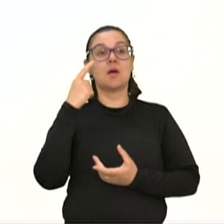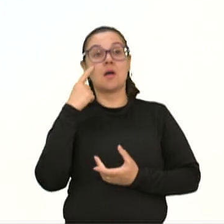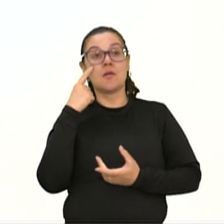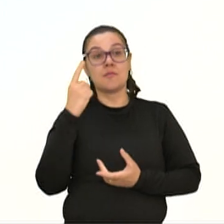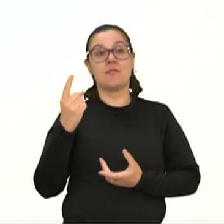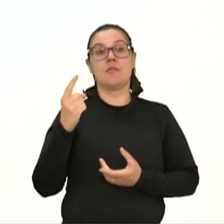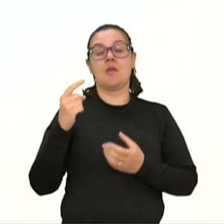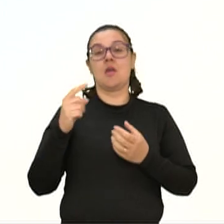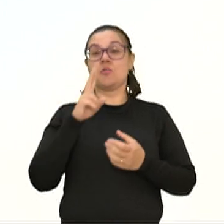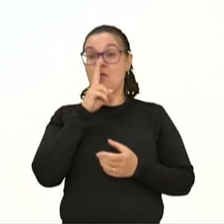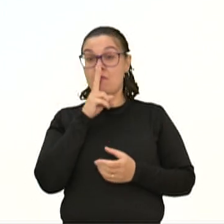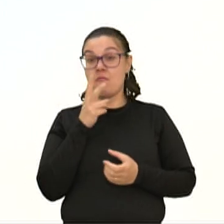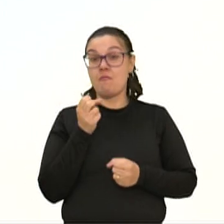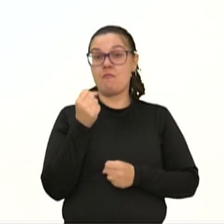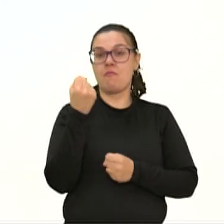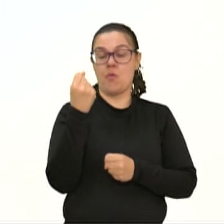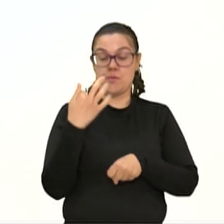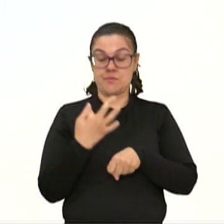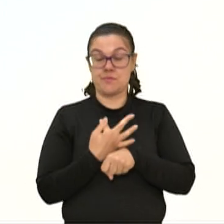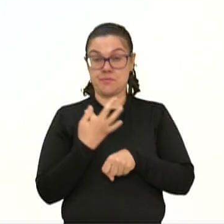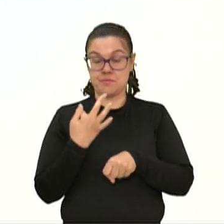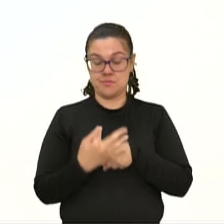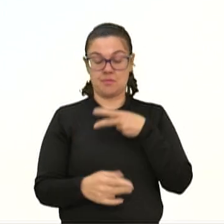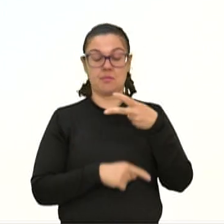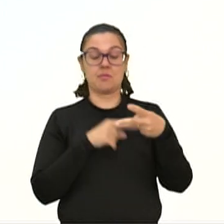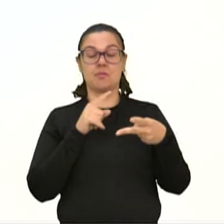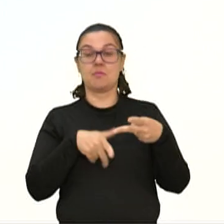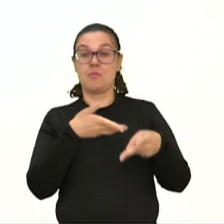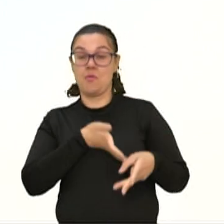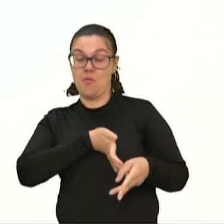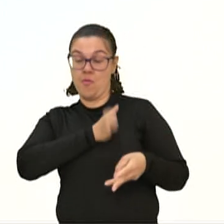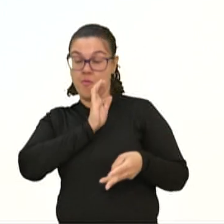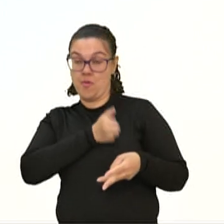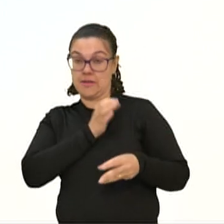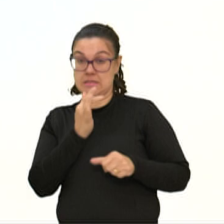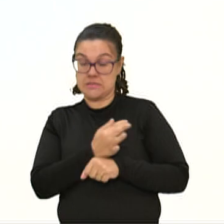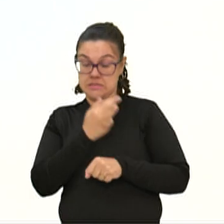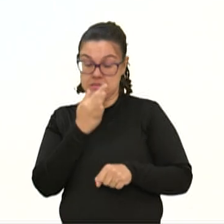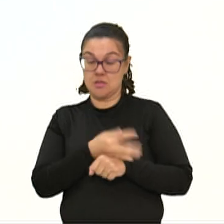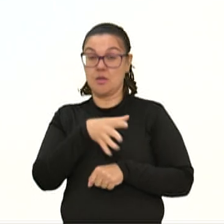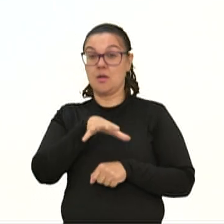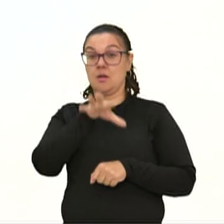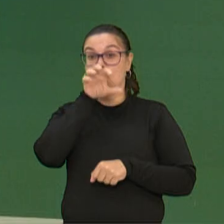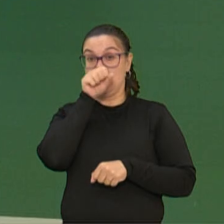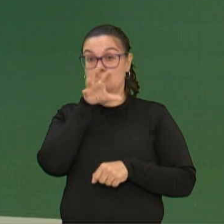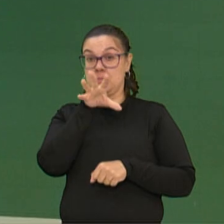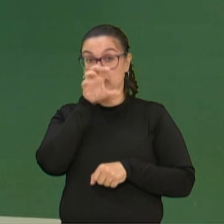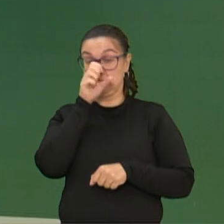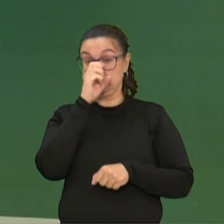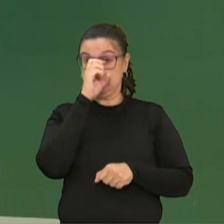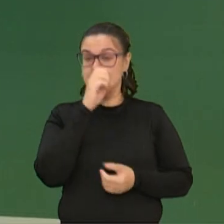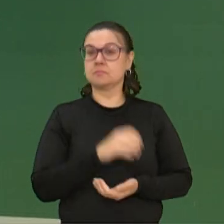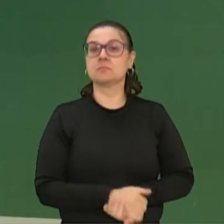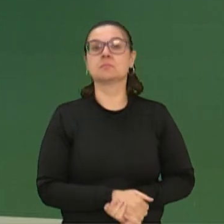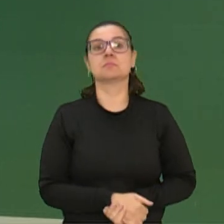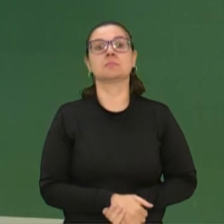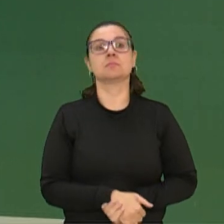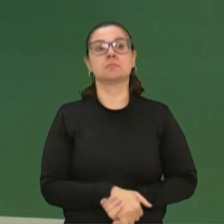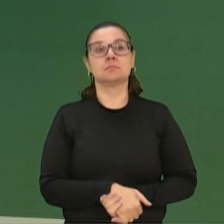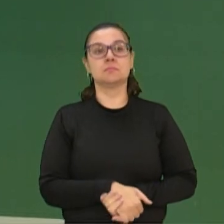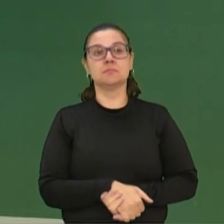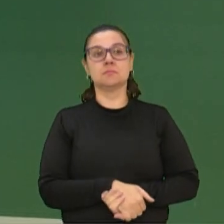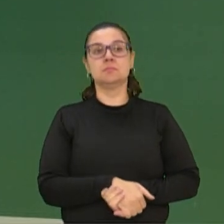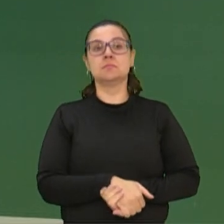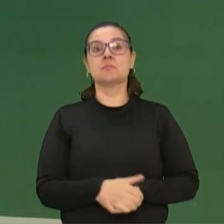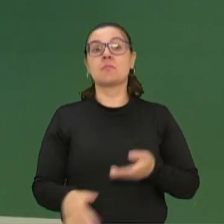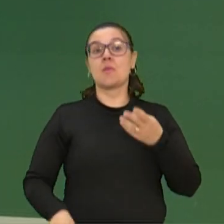mensurar ou medir a sua força e resistência, capacidade cardiorrespiratória, que é, né, a sua resistência do pulmão, nossos